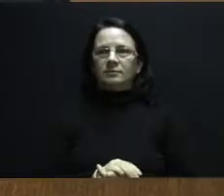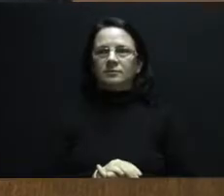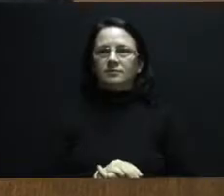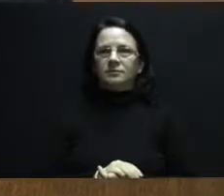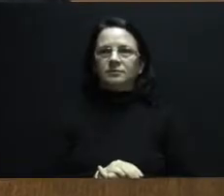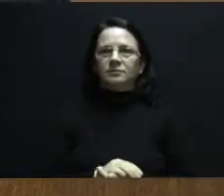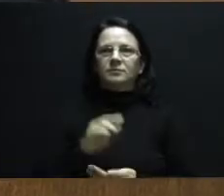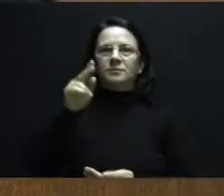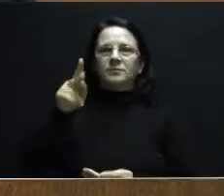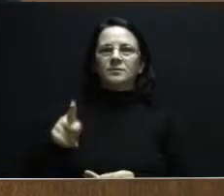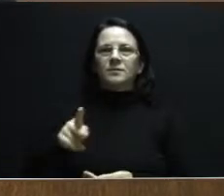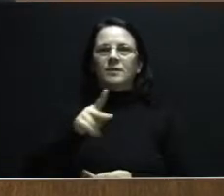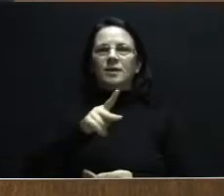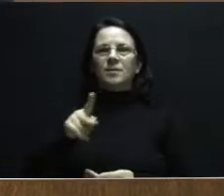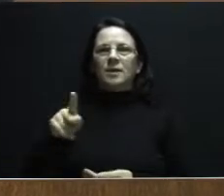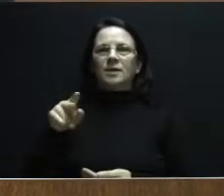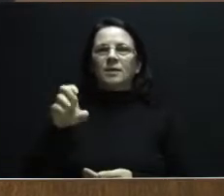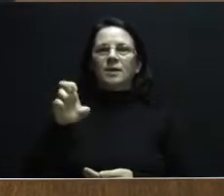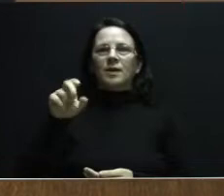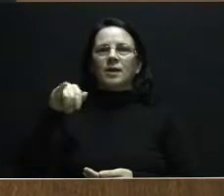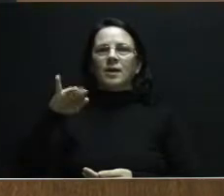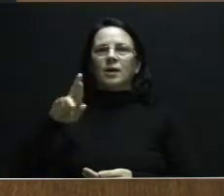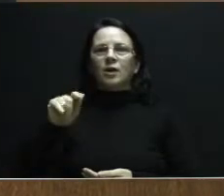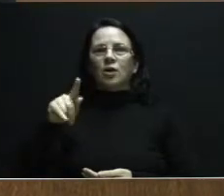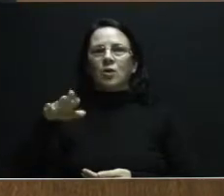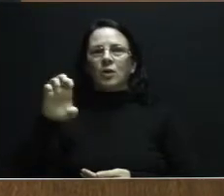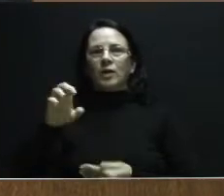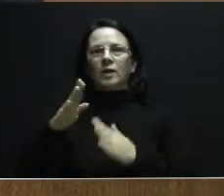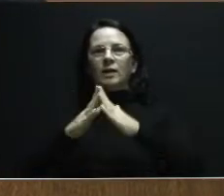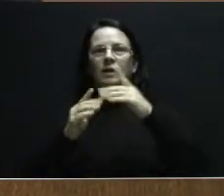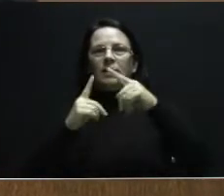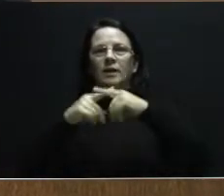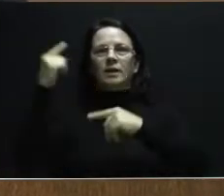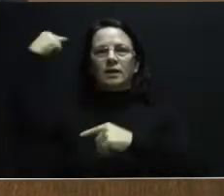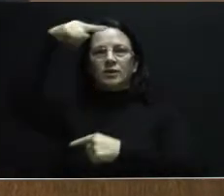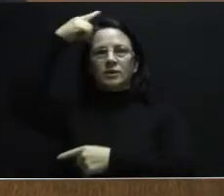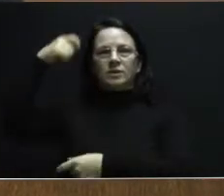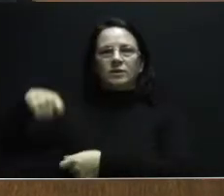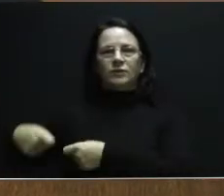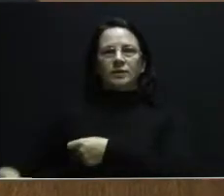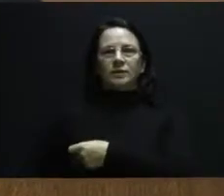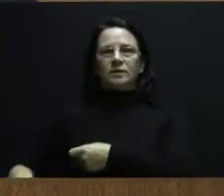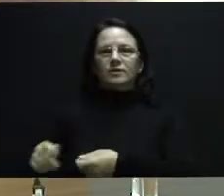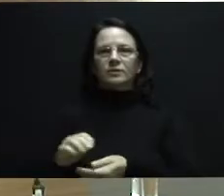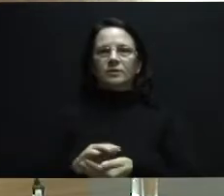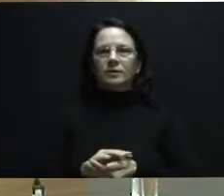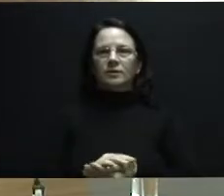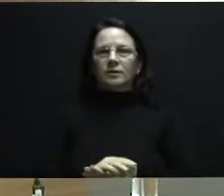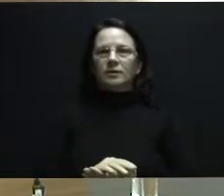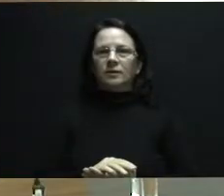Reverendíssimo Padre Eni Roque Ballerini, da paróquia São Francisco de Assis.